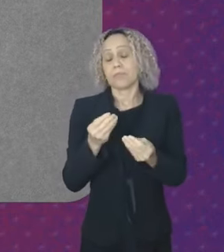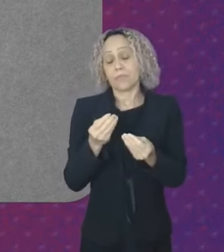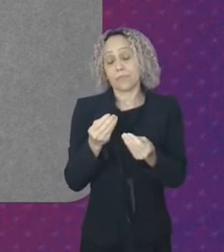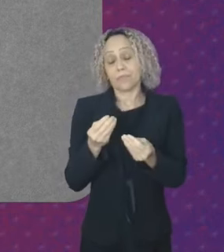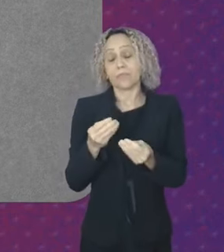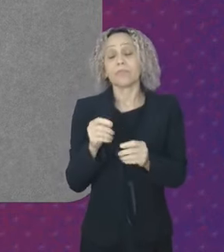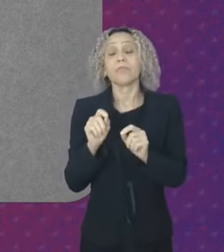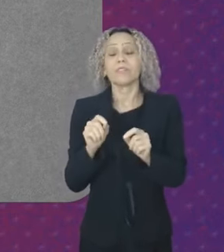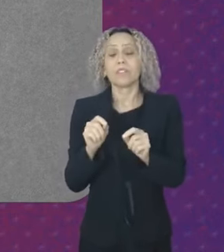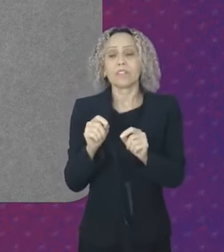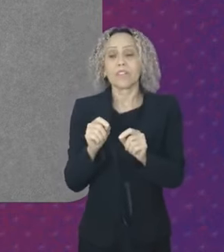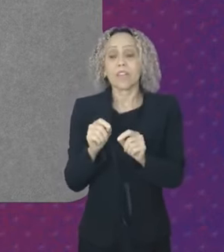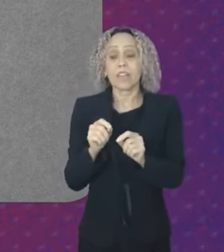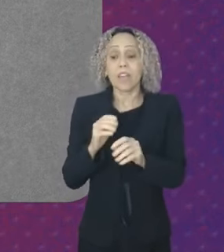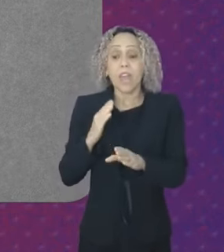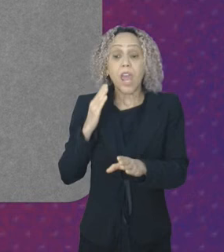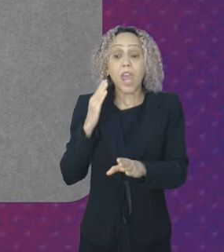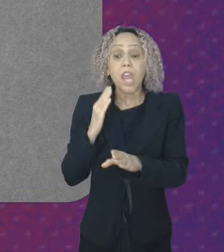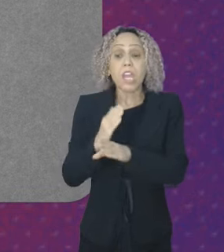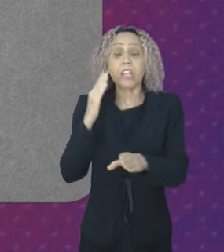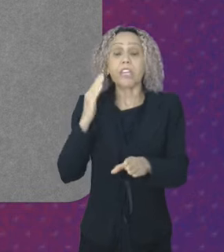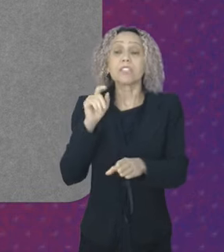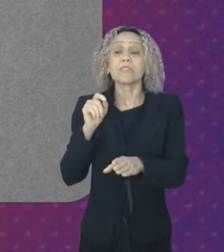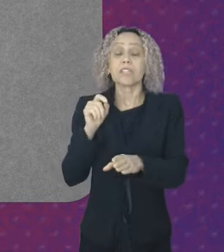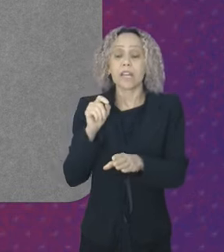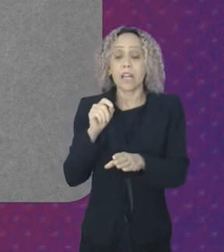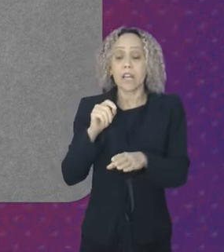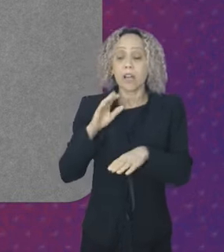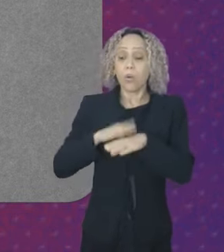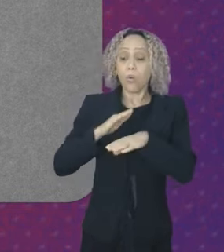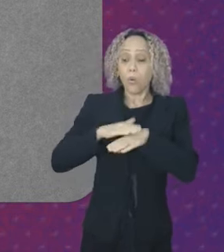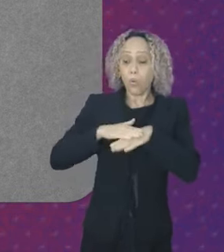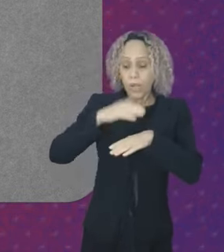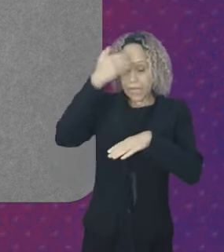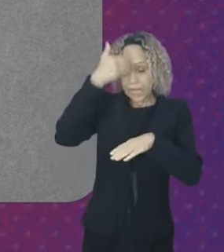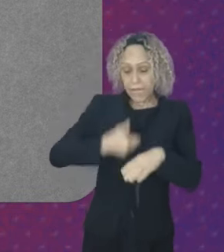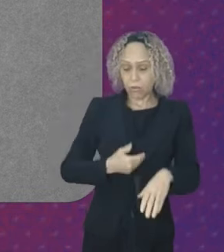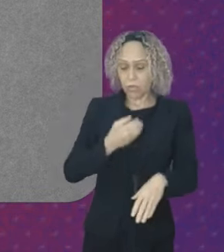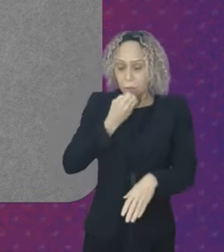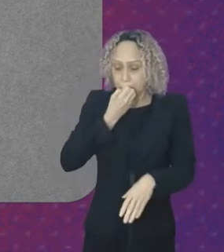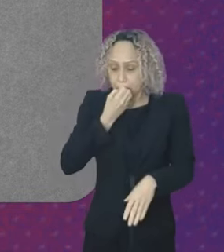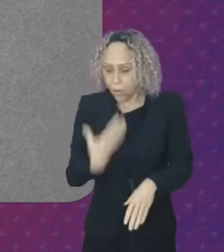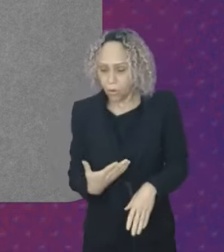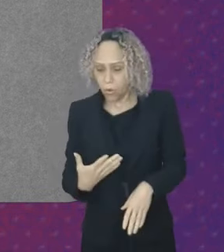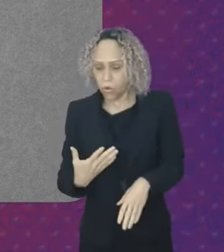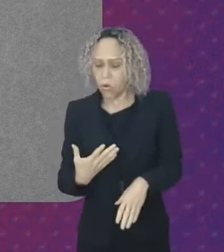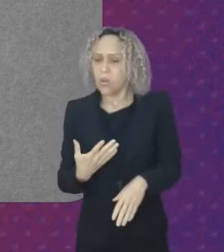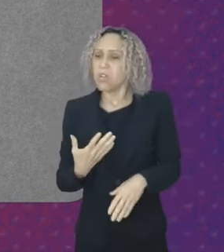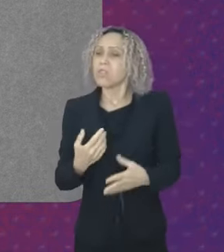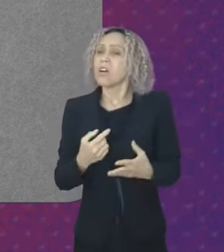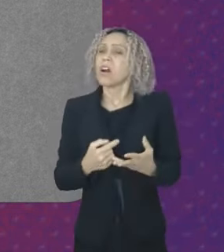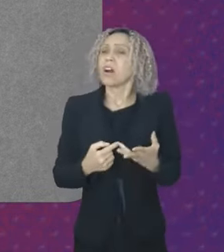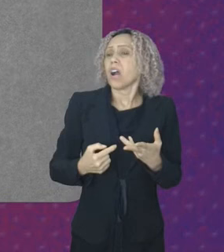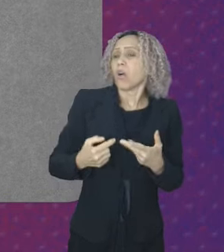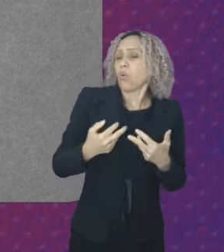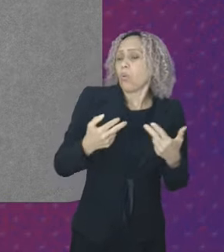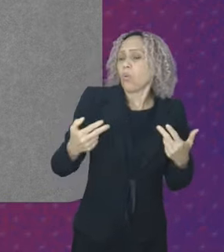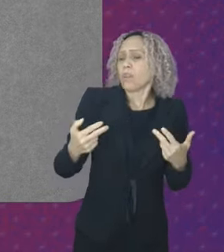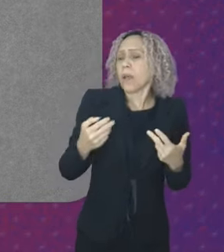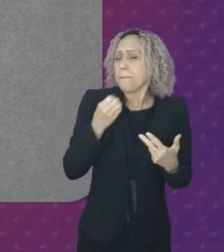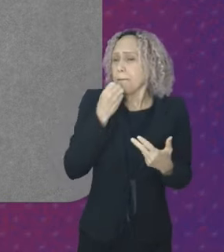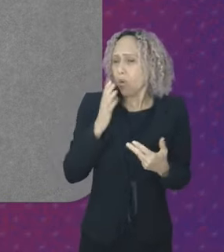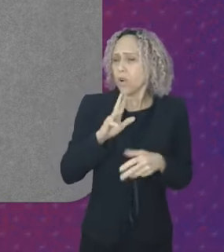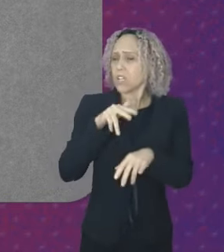que existem para você, das fraquezas que existem na construção dessa candidatura e das ameaças que possam